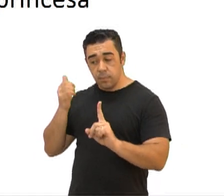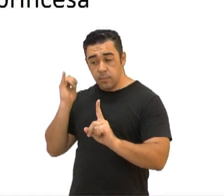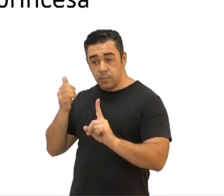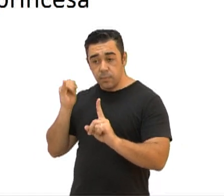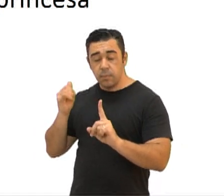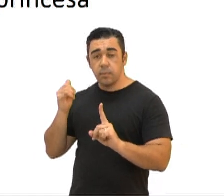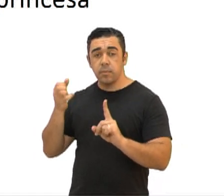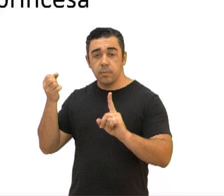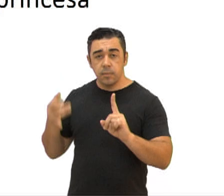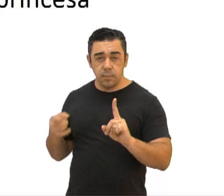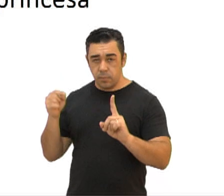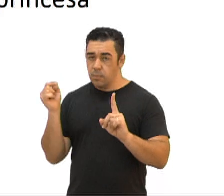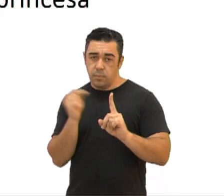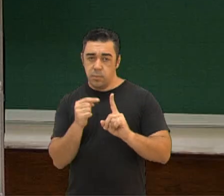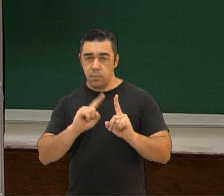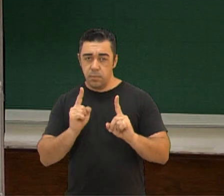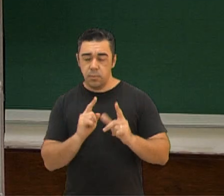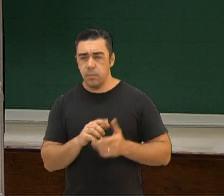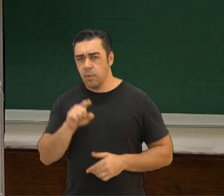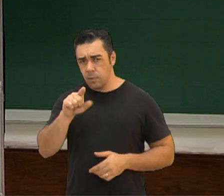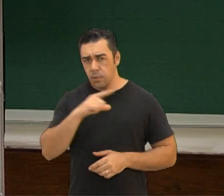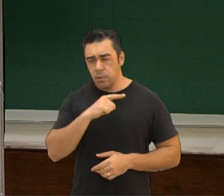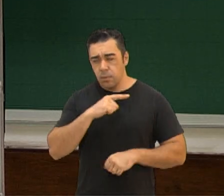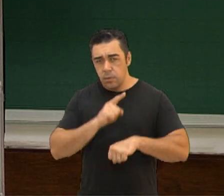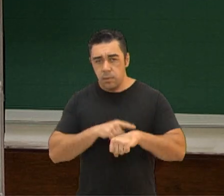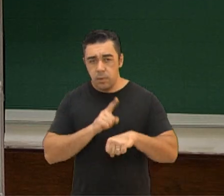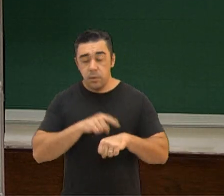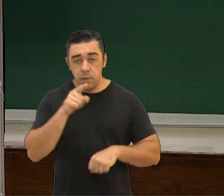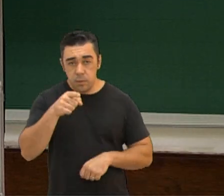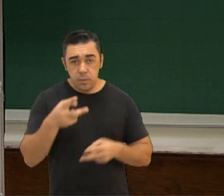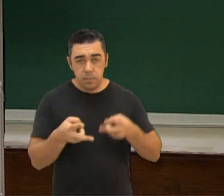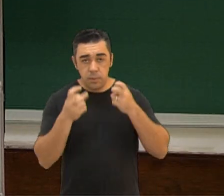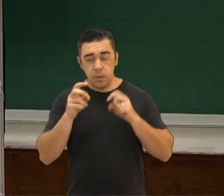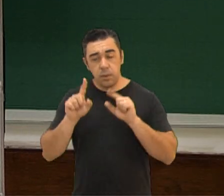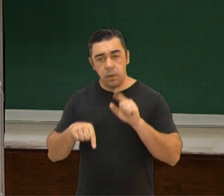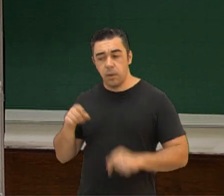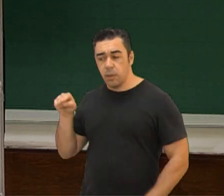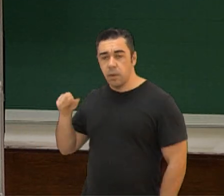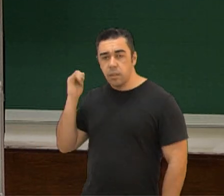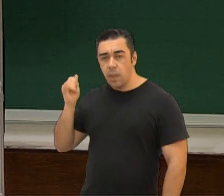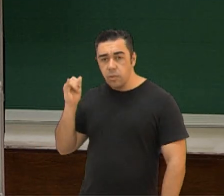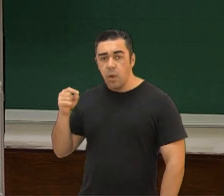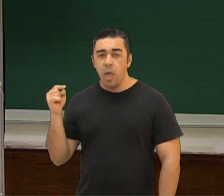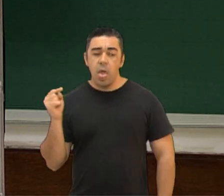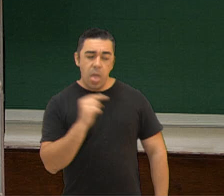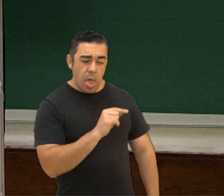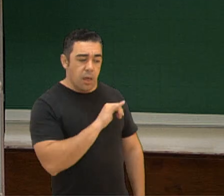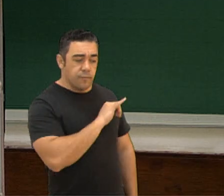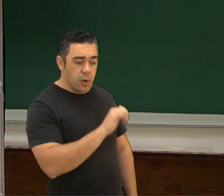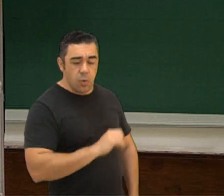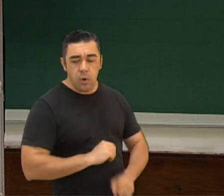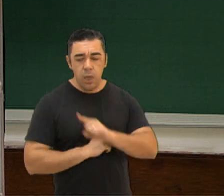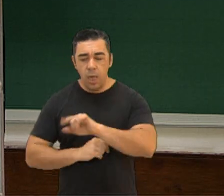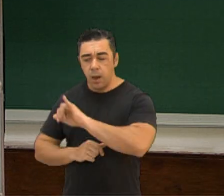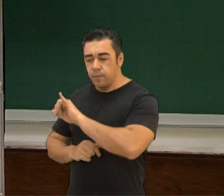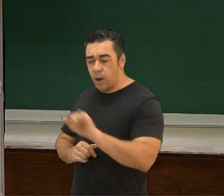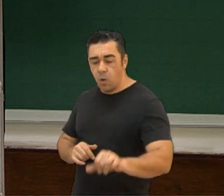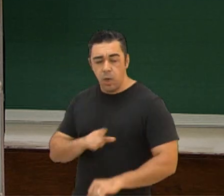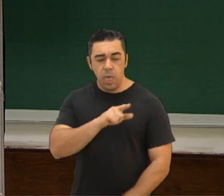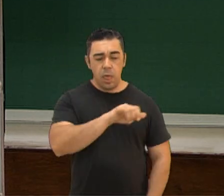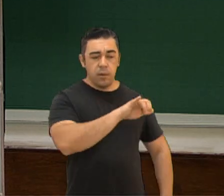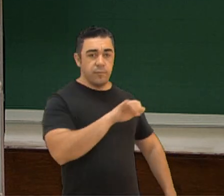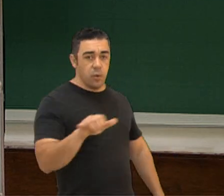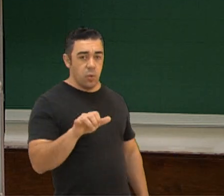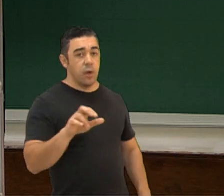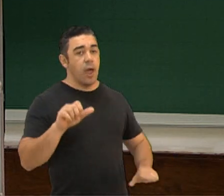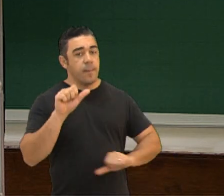personagens. Em alguns momentos, vocês vão perceber que é o narrador contando o que elas disseram na história, né? E aí muda